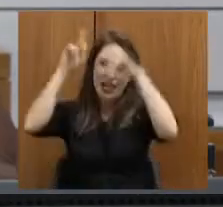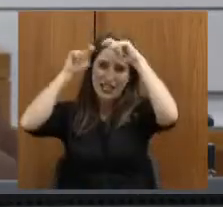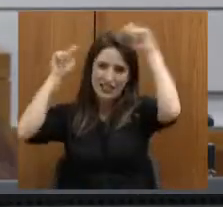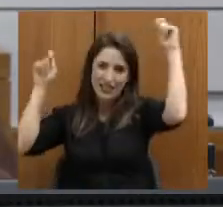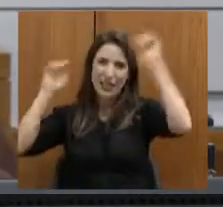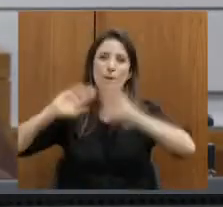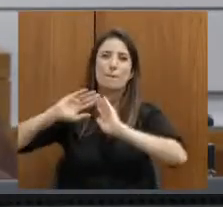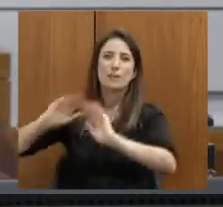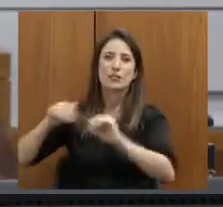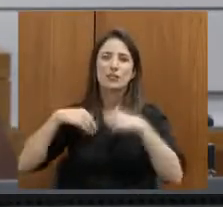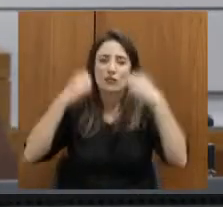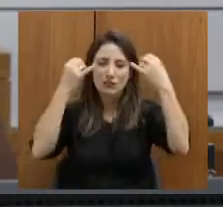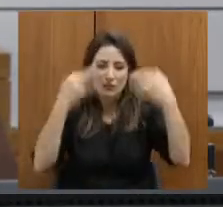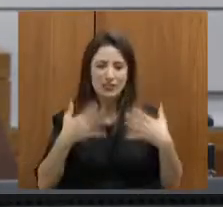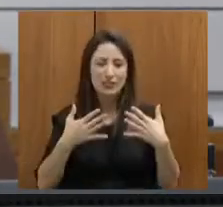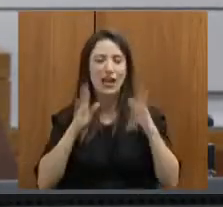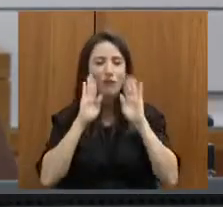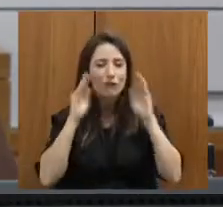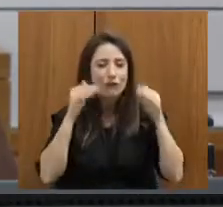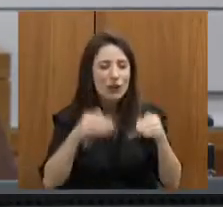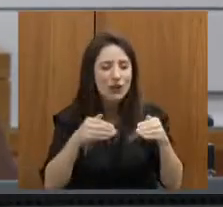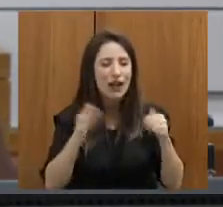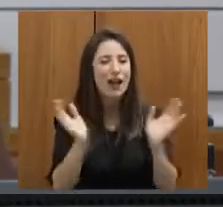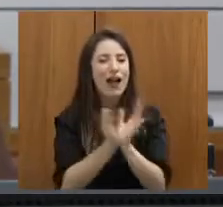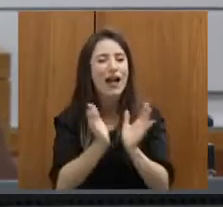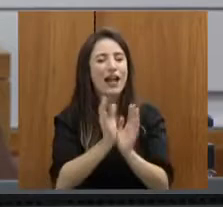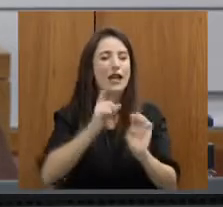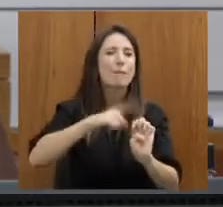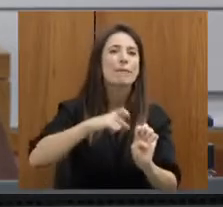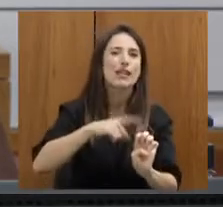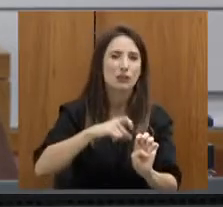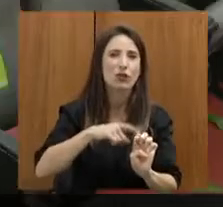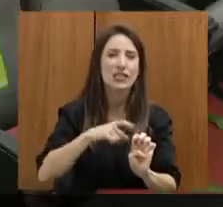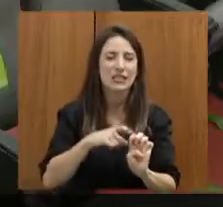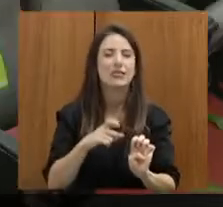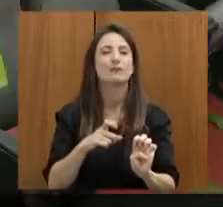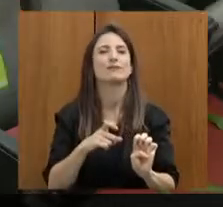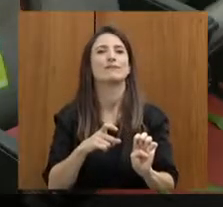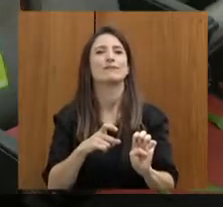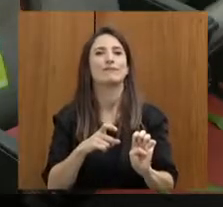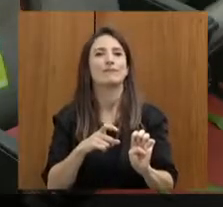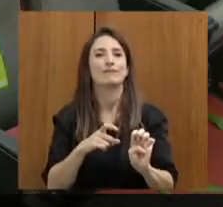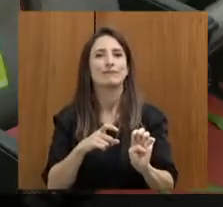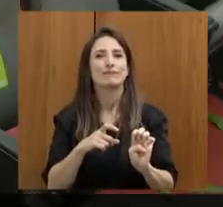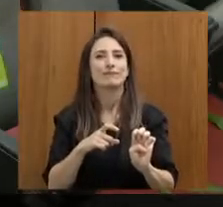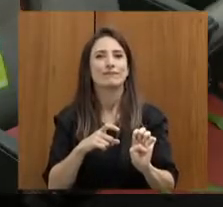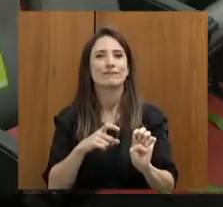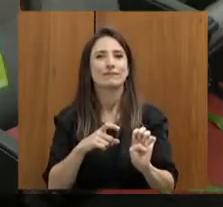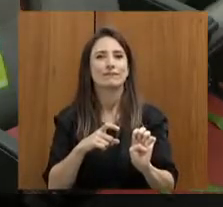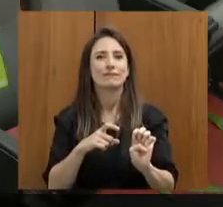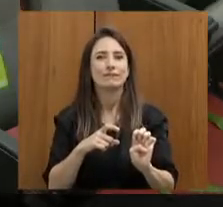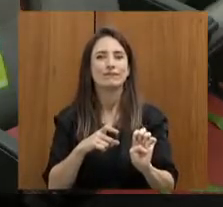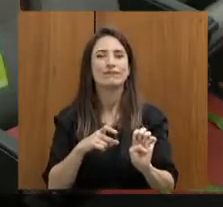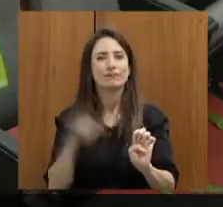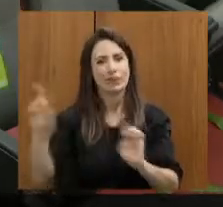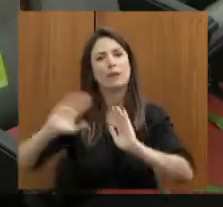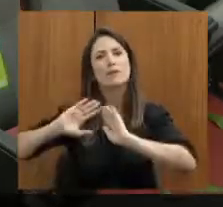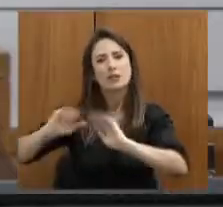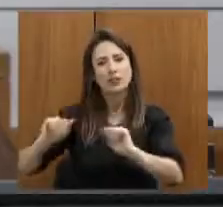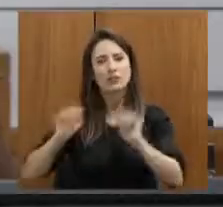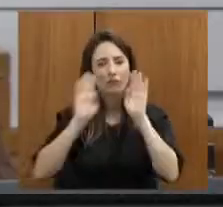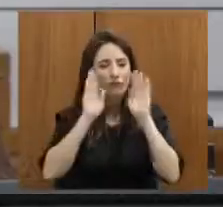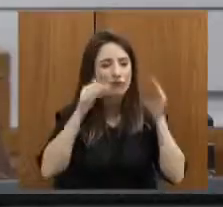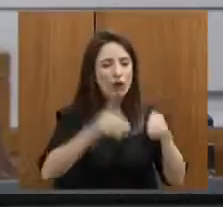questão do empreendedorismo E aí e vai focar na questão do